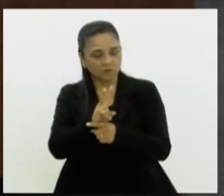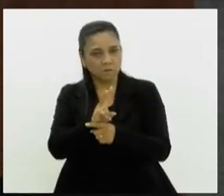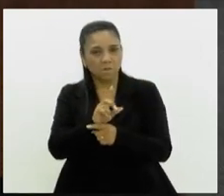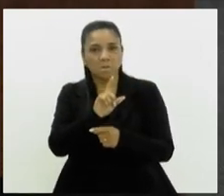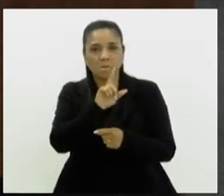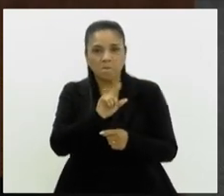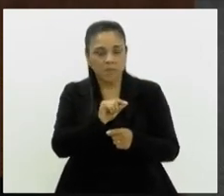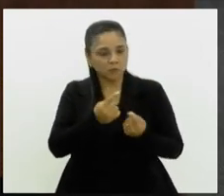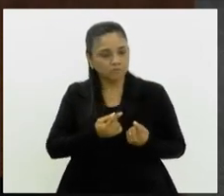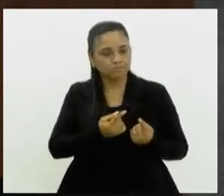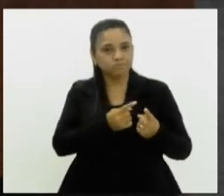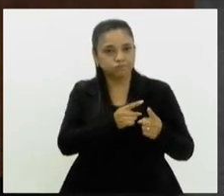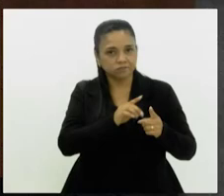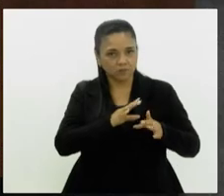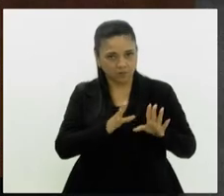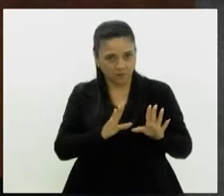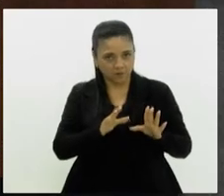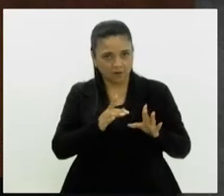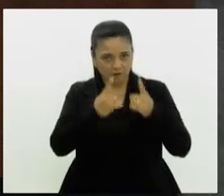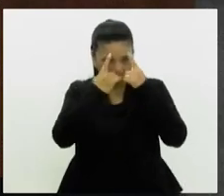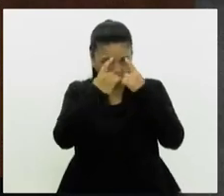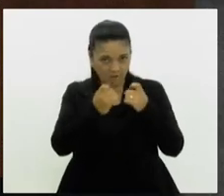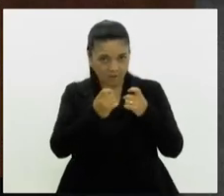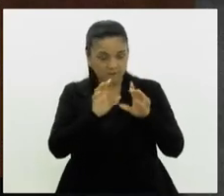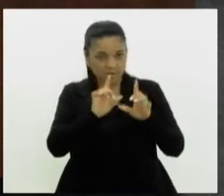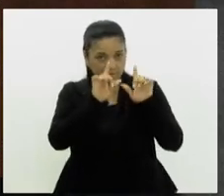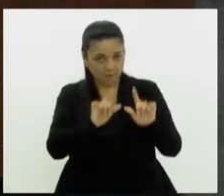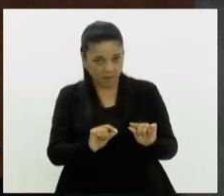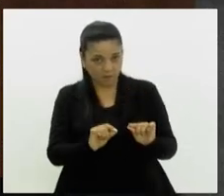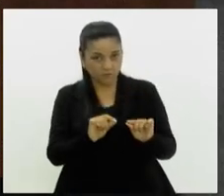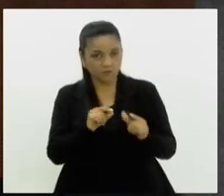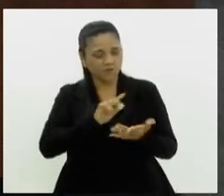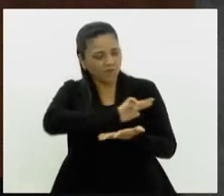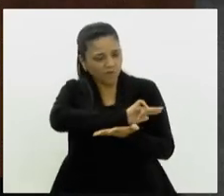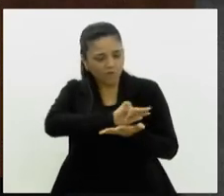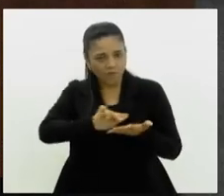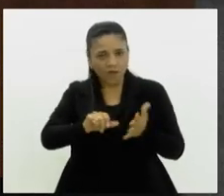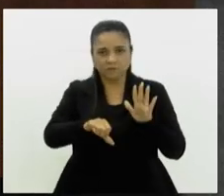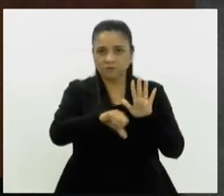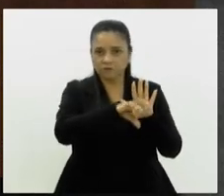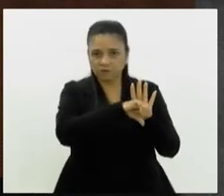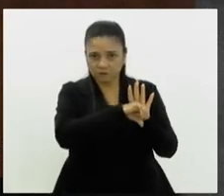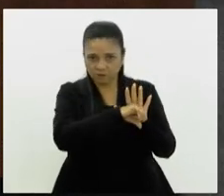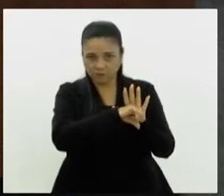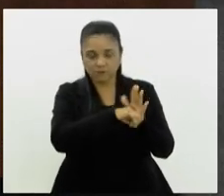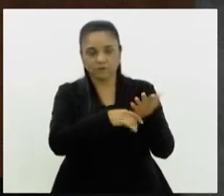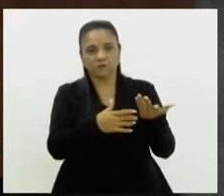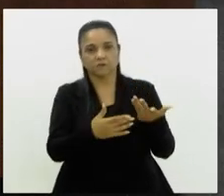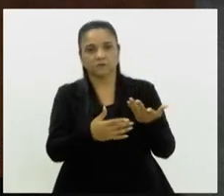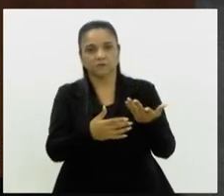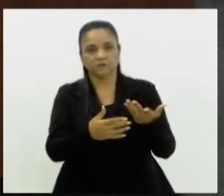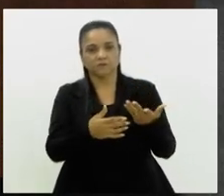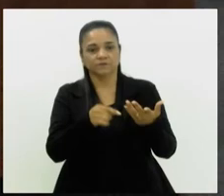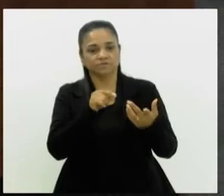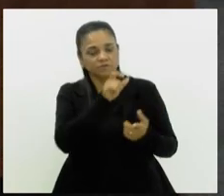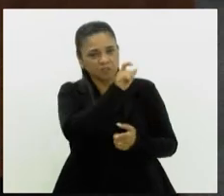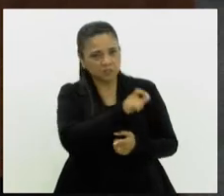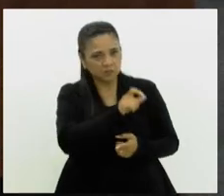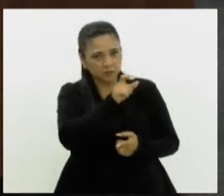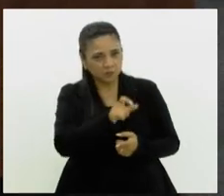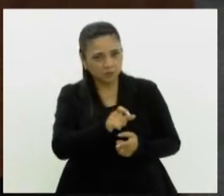interessante, porque para vários tipos de delito, né, quando os